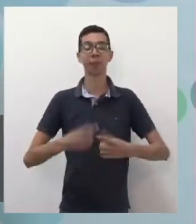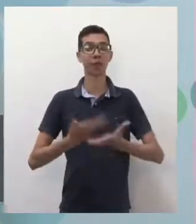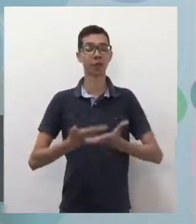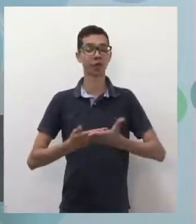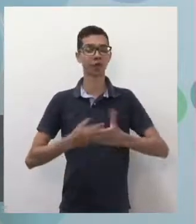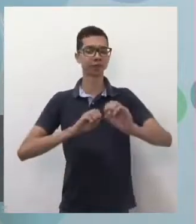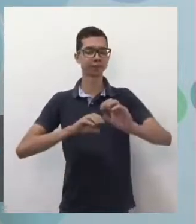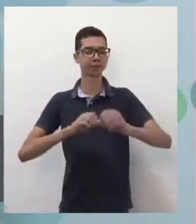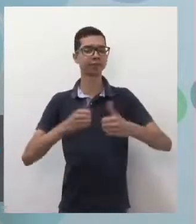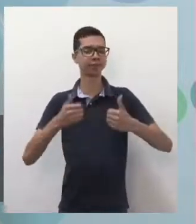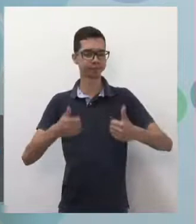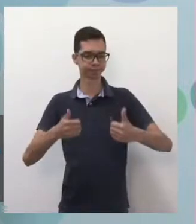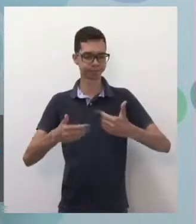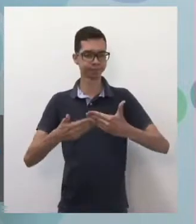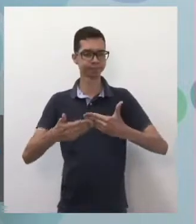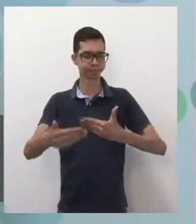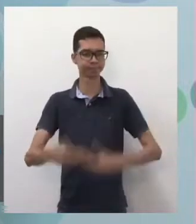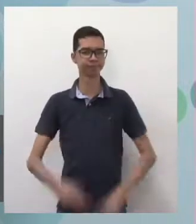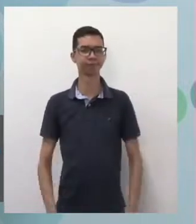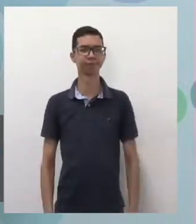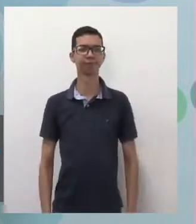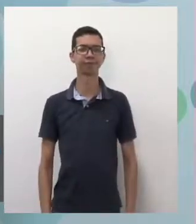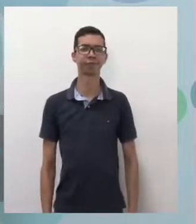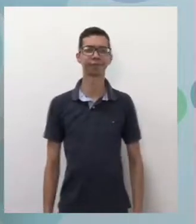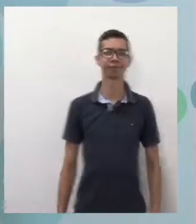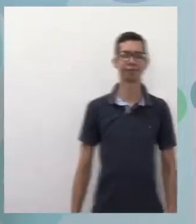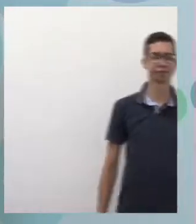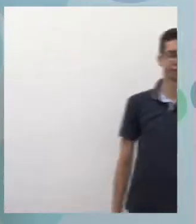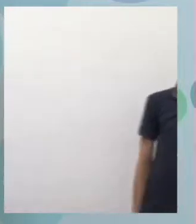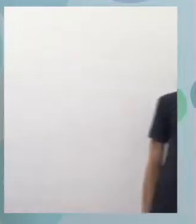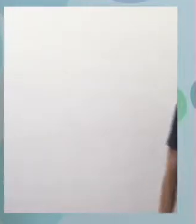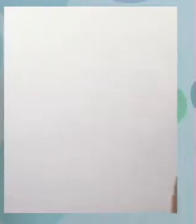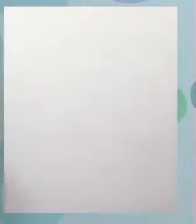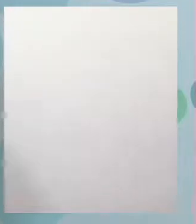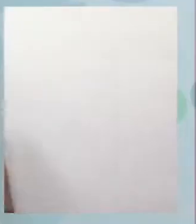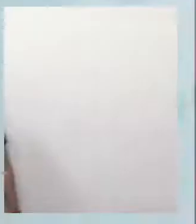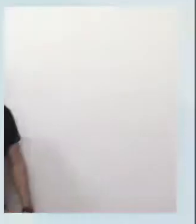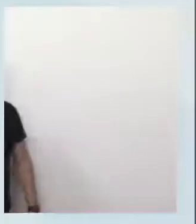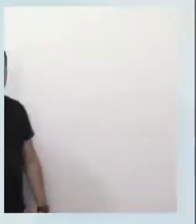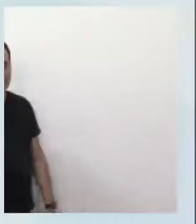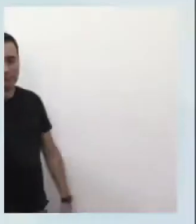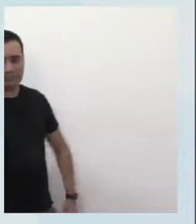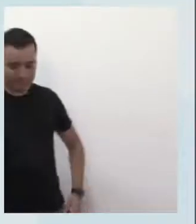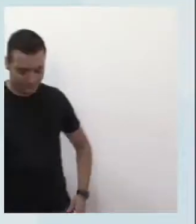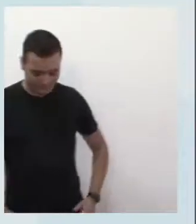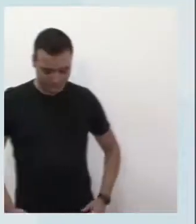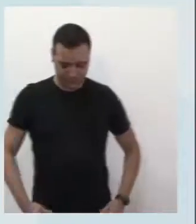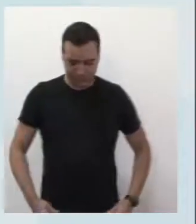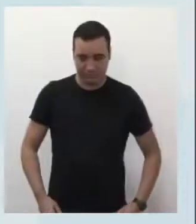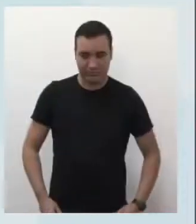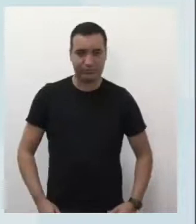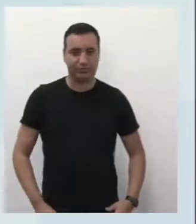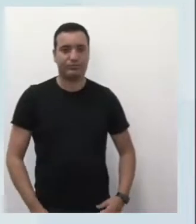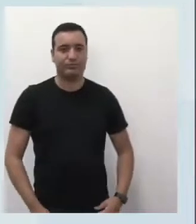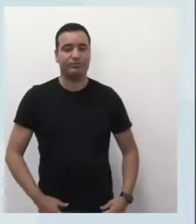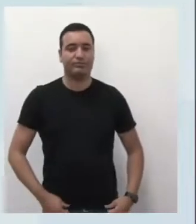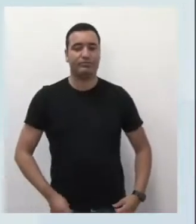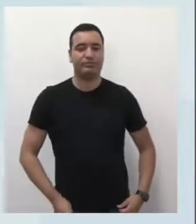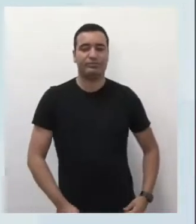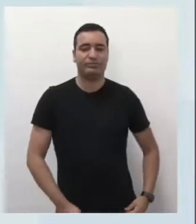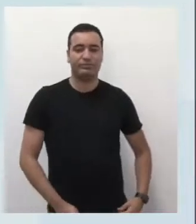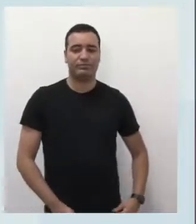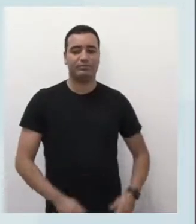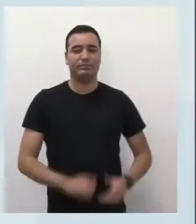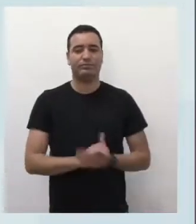aí. Segue viagem. Vamos aí, os eletrodomésticos consumistas. Aí eu tenho um forno